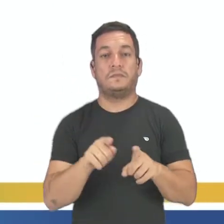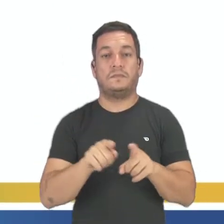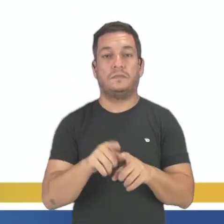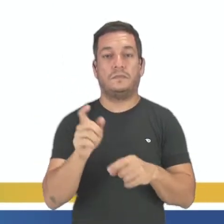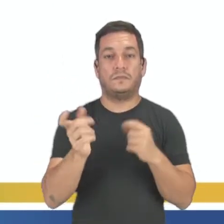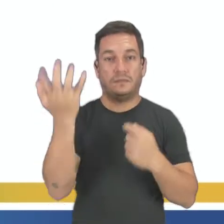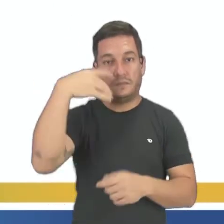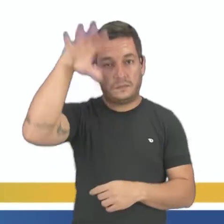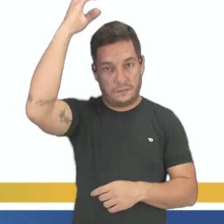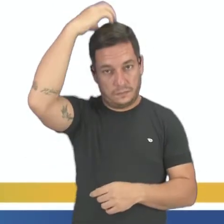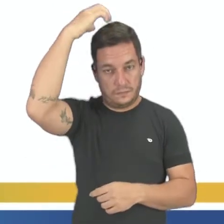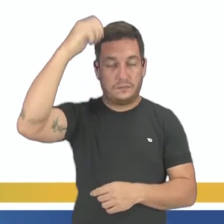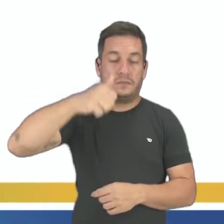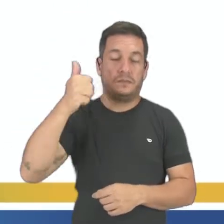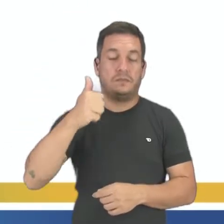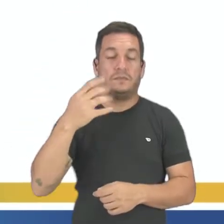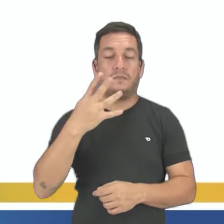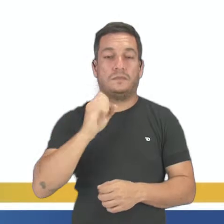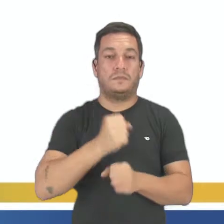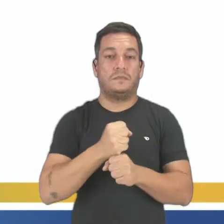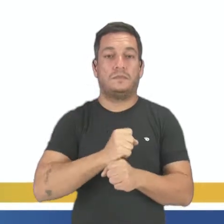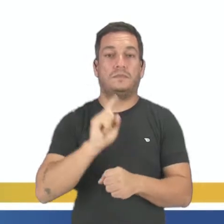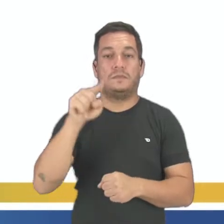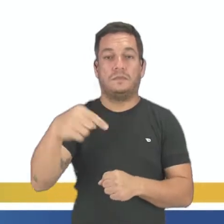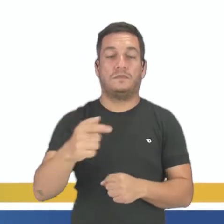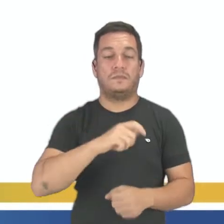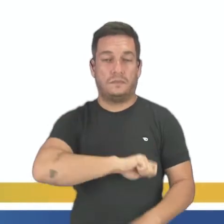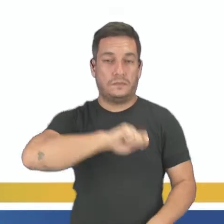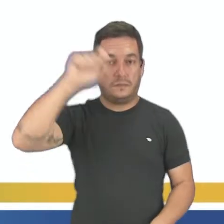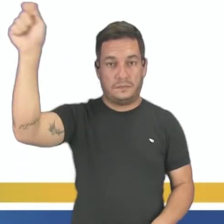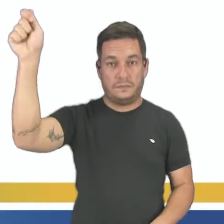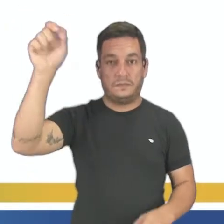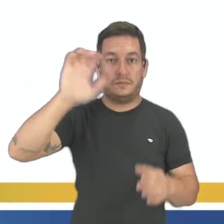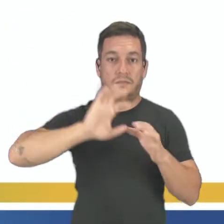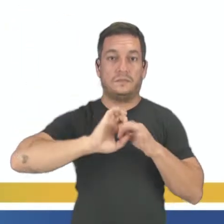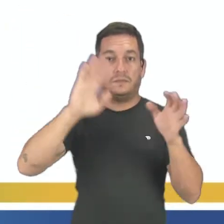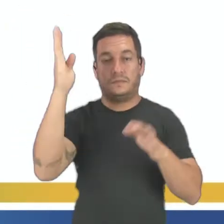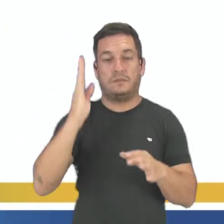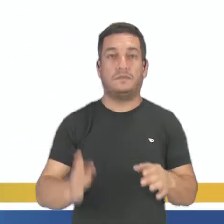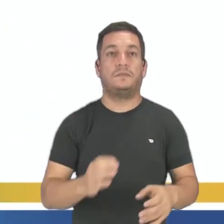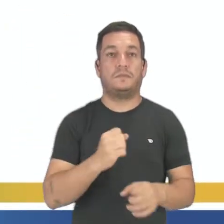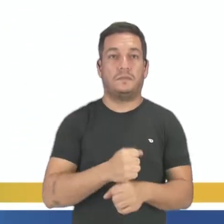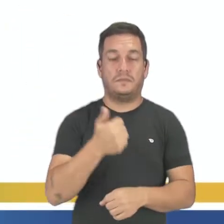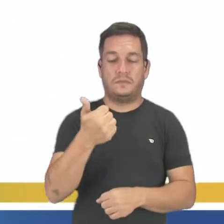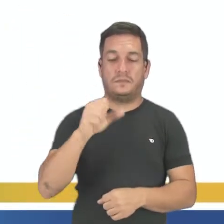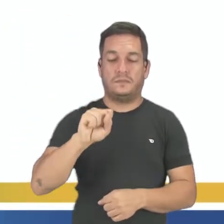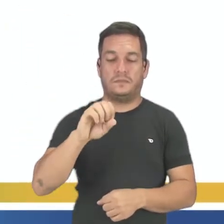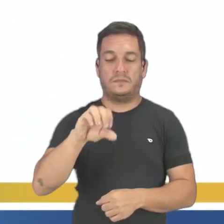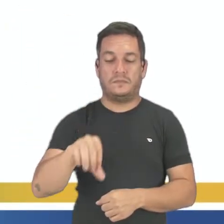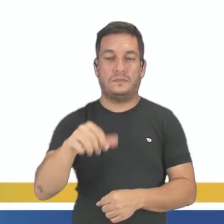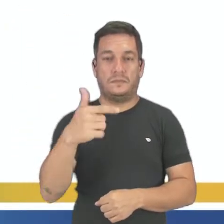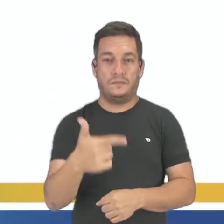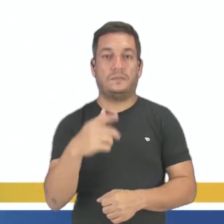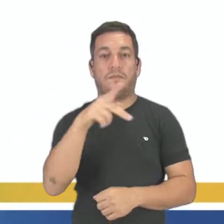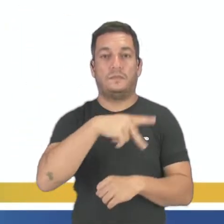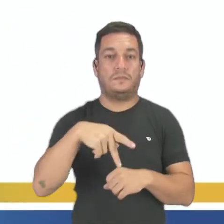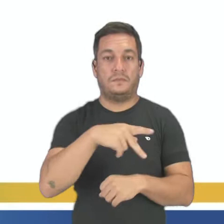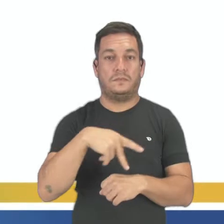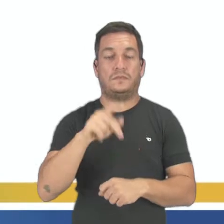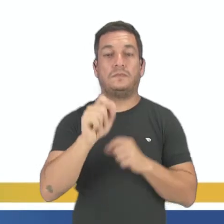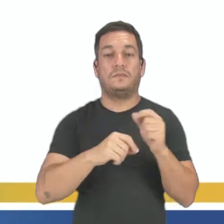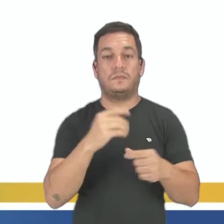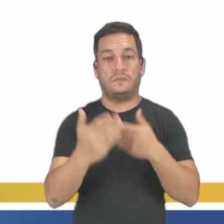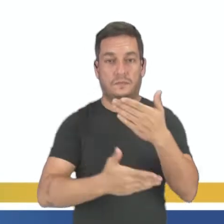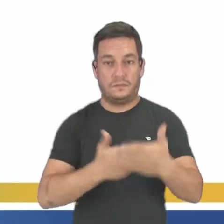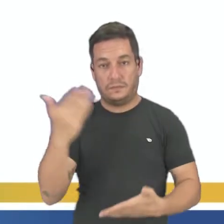nos primeiros 40 anos após a proclamação da República, 1892, o país permanecia como